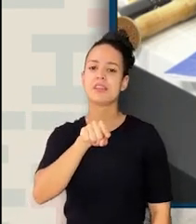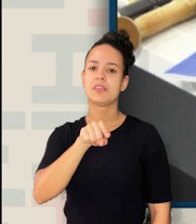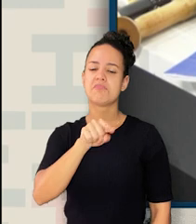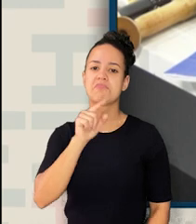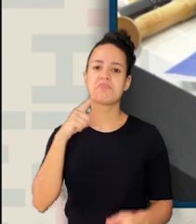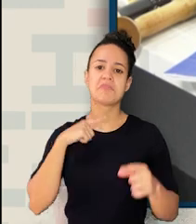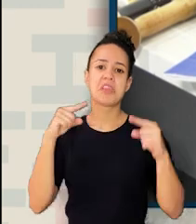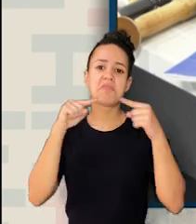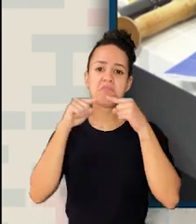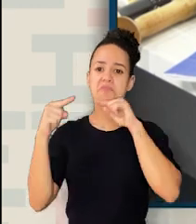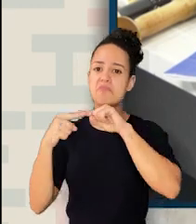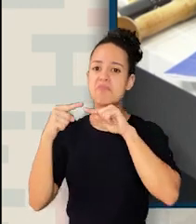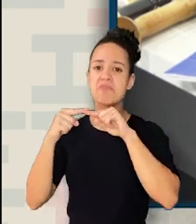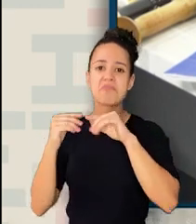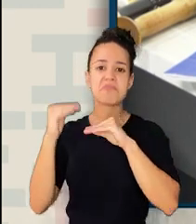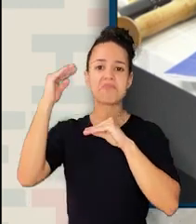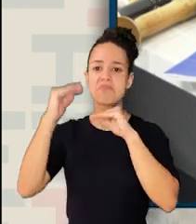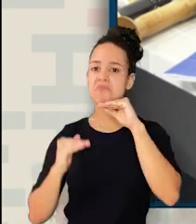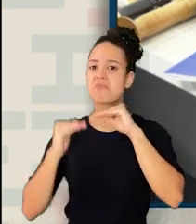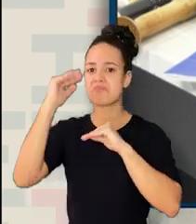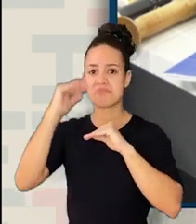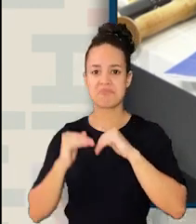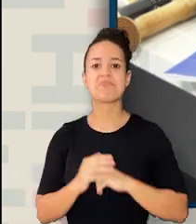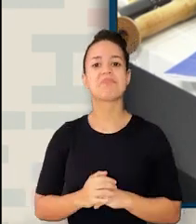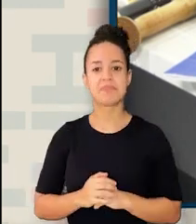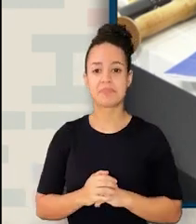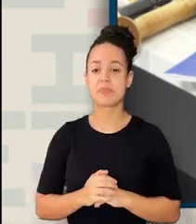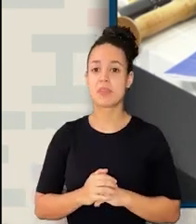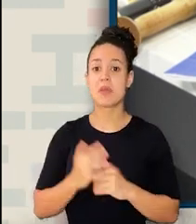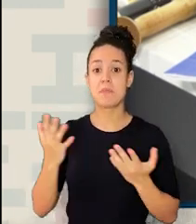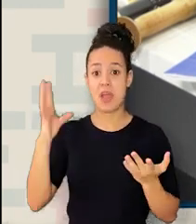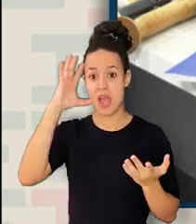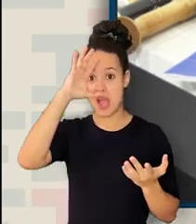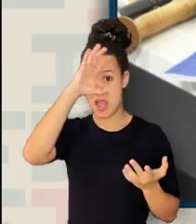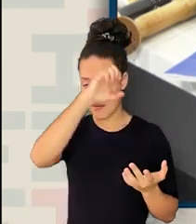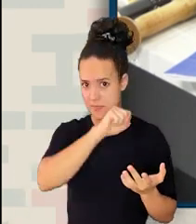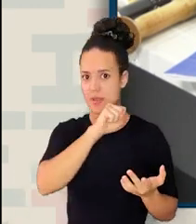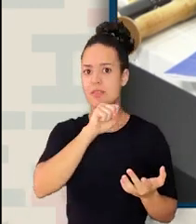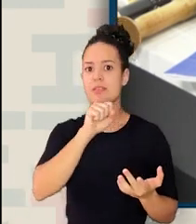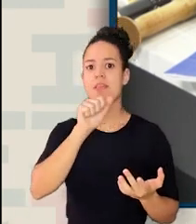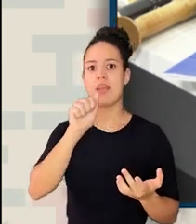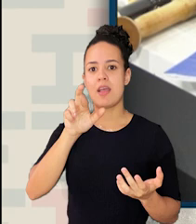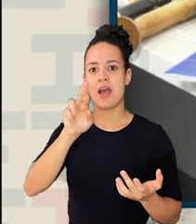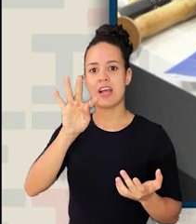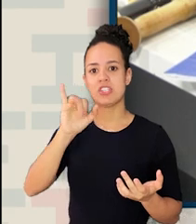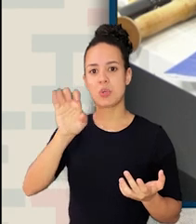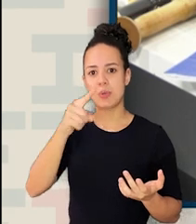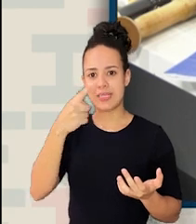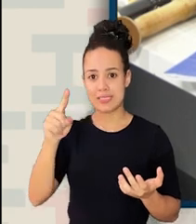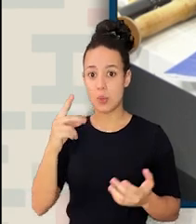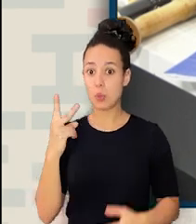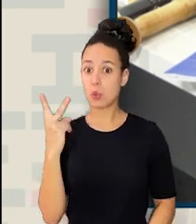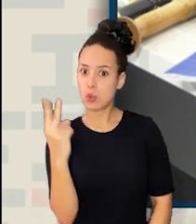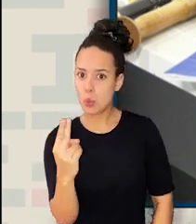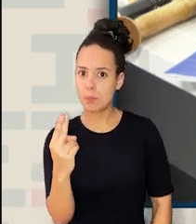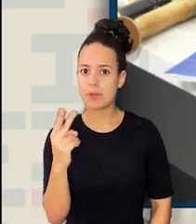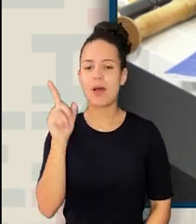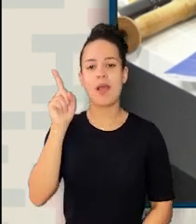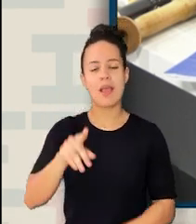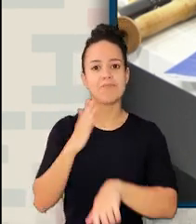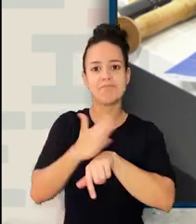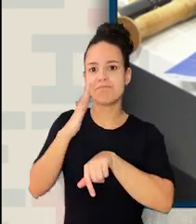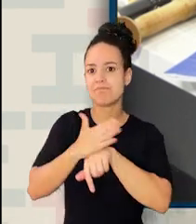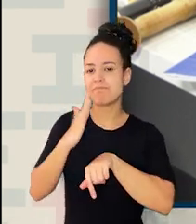várias tonalidades. Para estudar articulação dupla é uma combinação que serve muito,